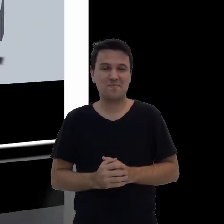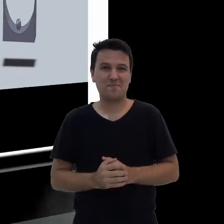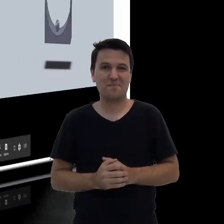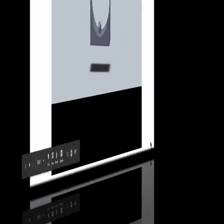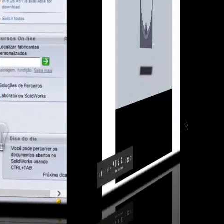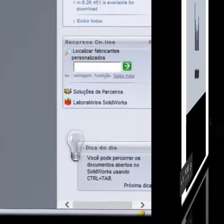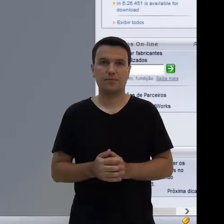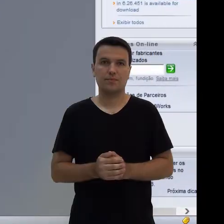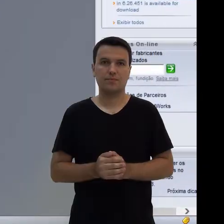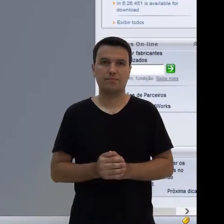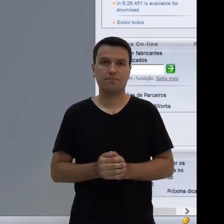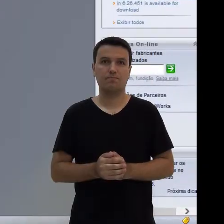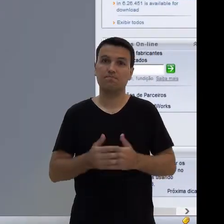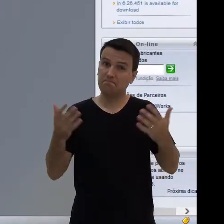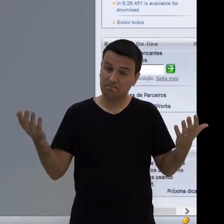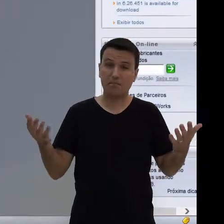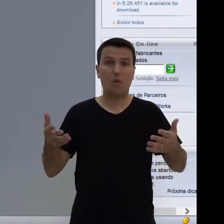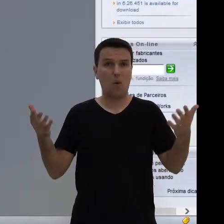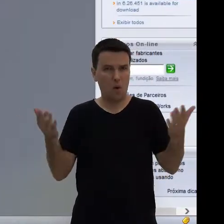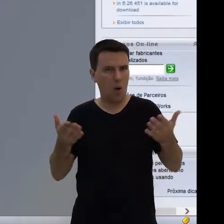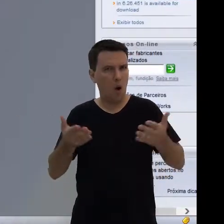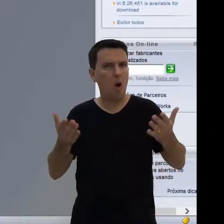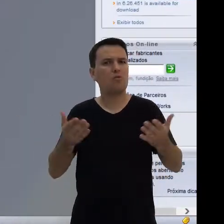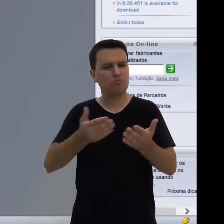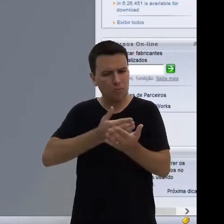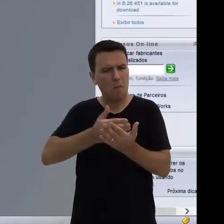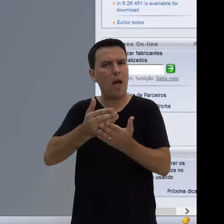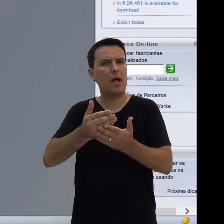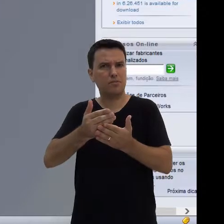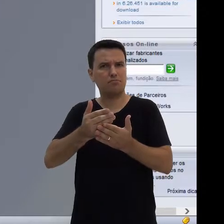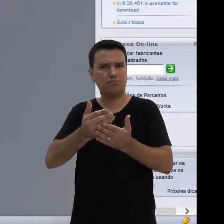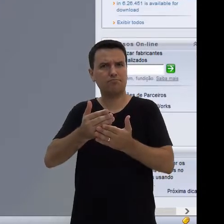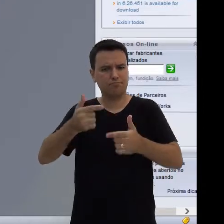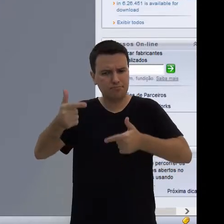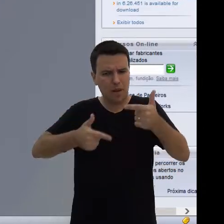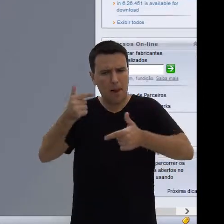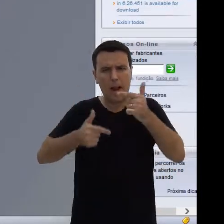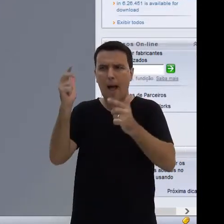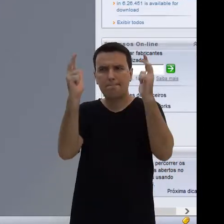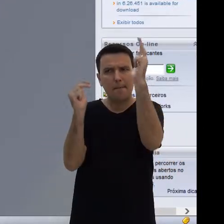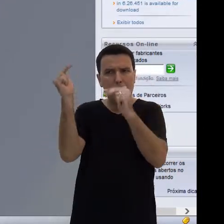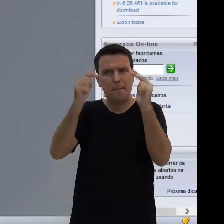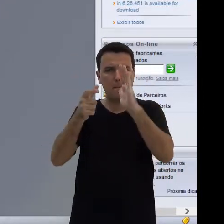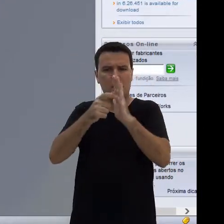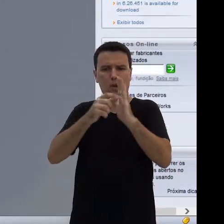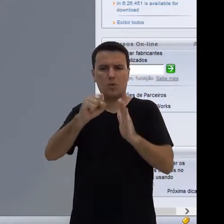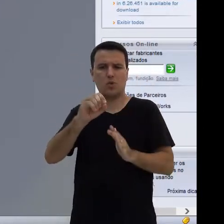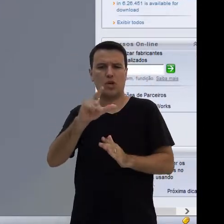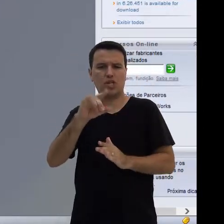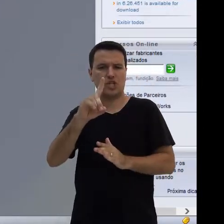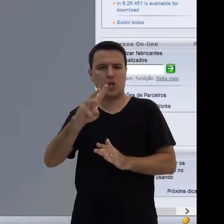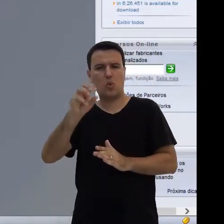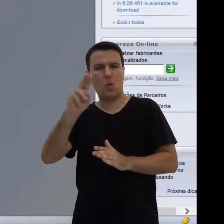Todos preparados? Então, pessoal, vamos começar a trabalhar com o SolidWorks. Então